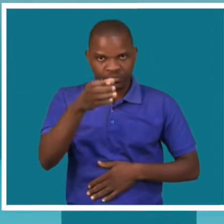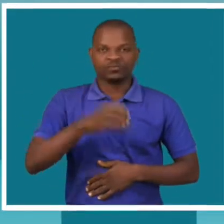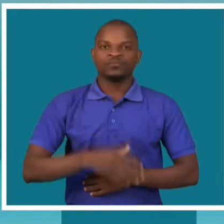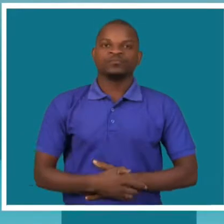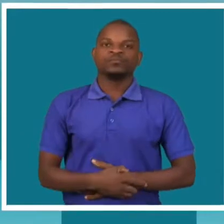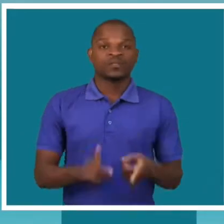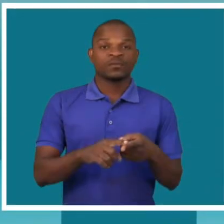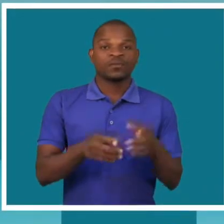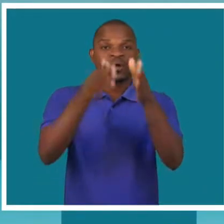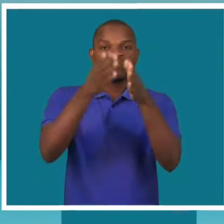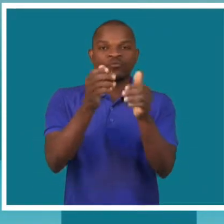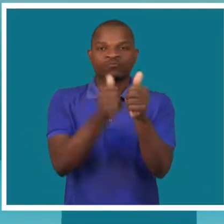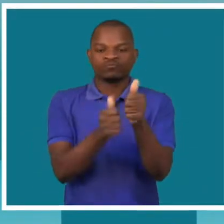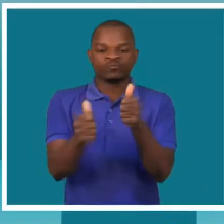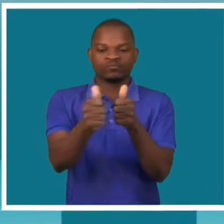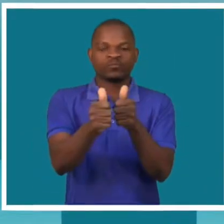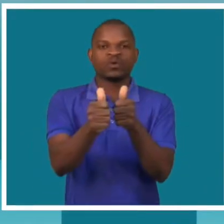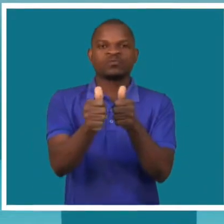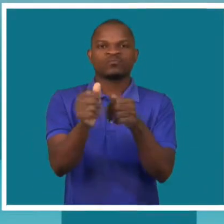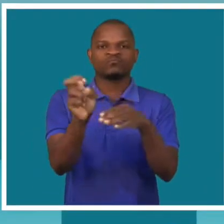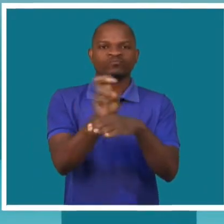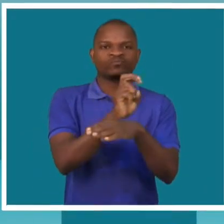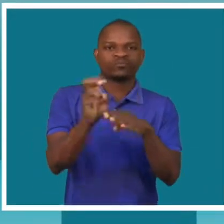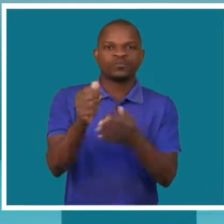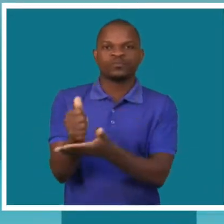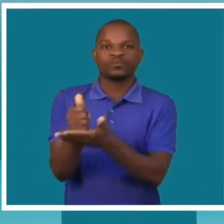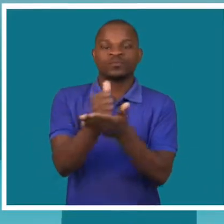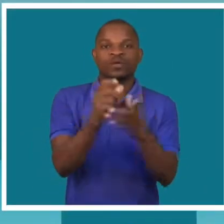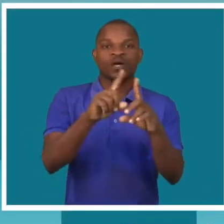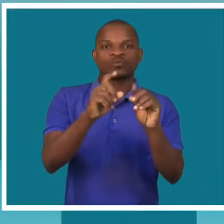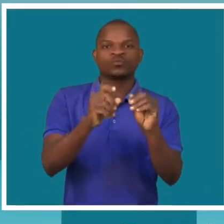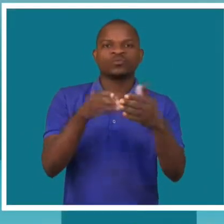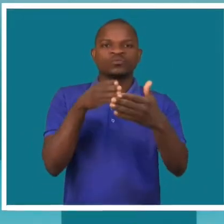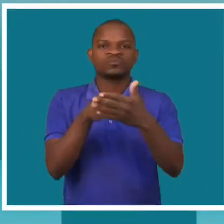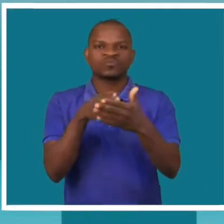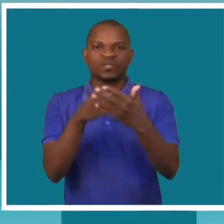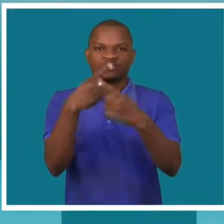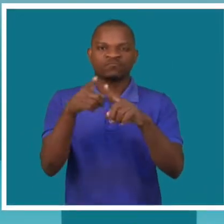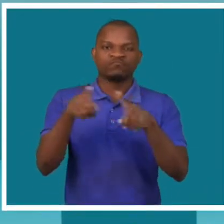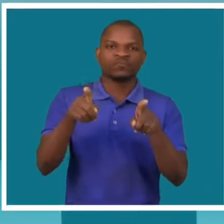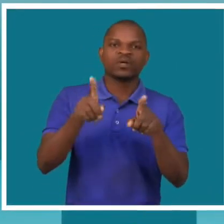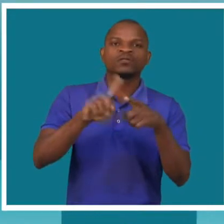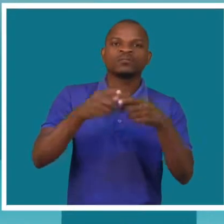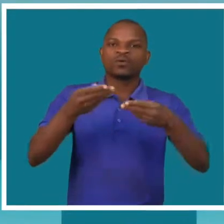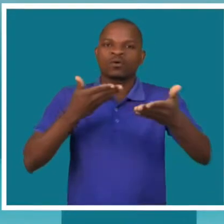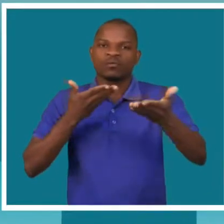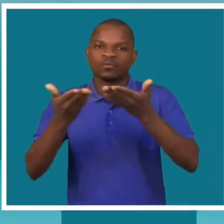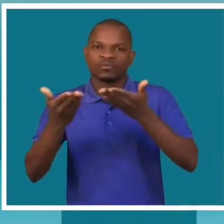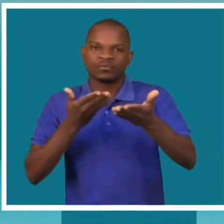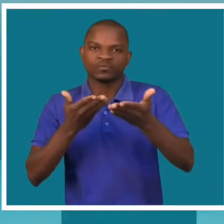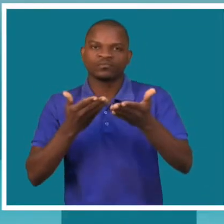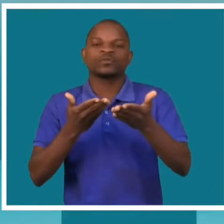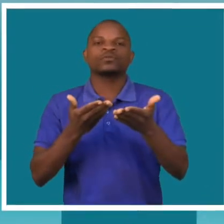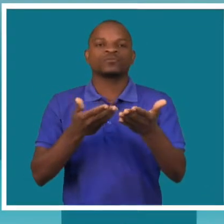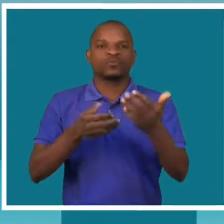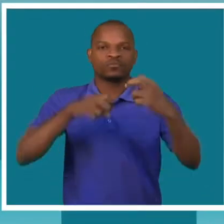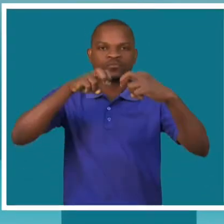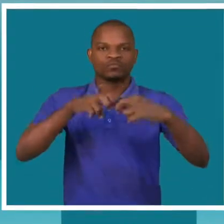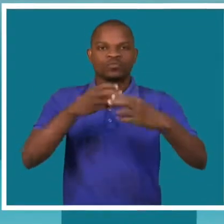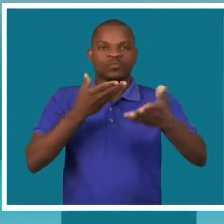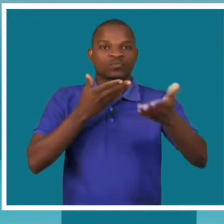cuidar dela. O agente cuida da nossa carreira. Em caso de dificuldades ele é que trata em algumas negociações, ele é que vai lá